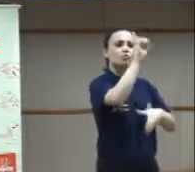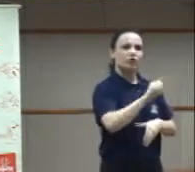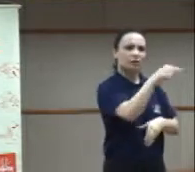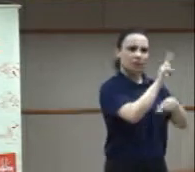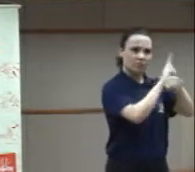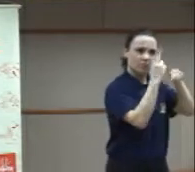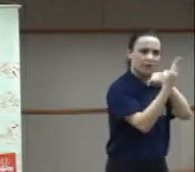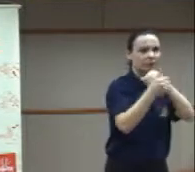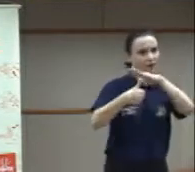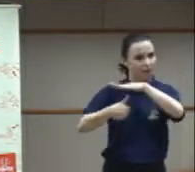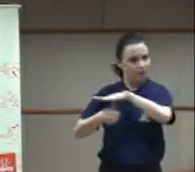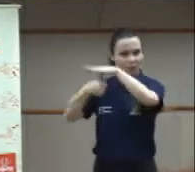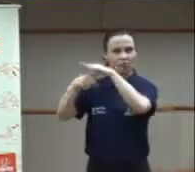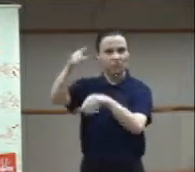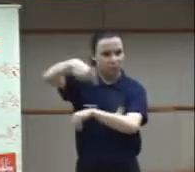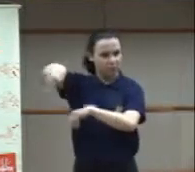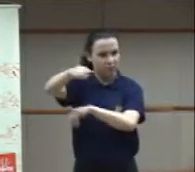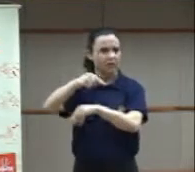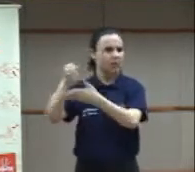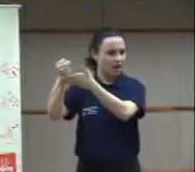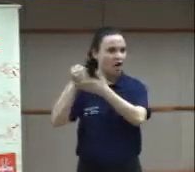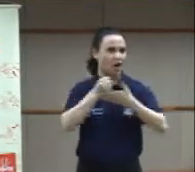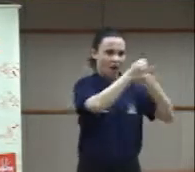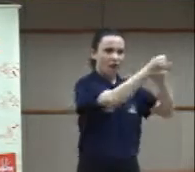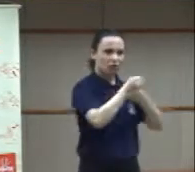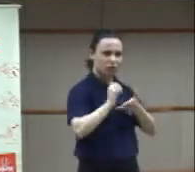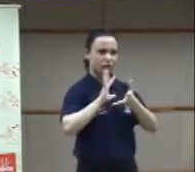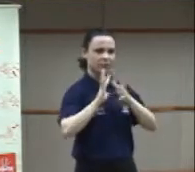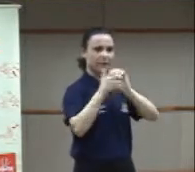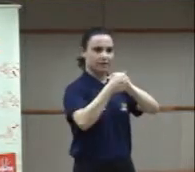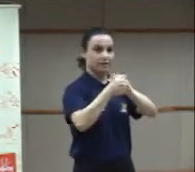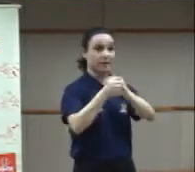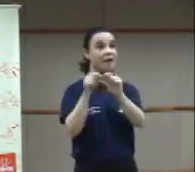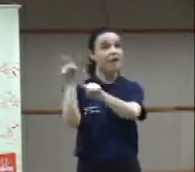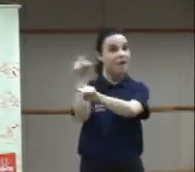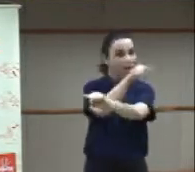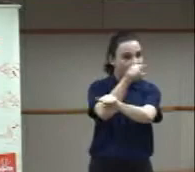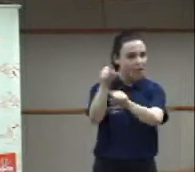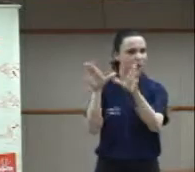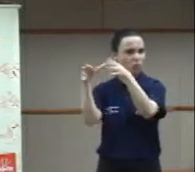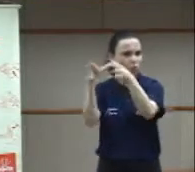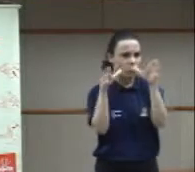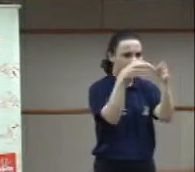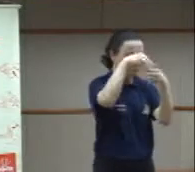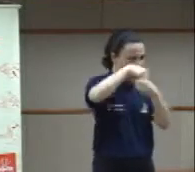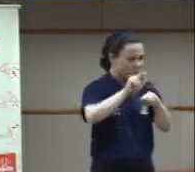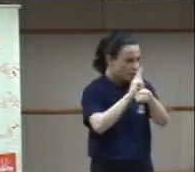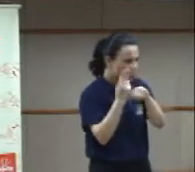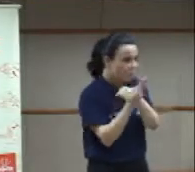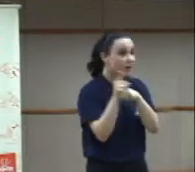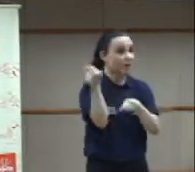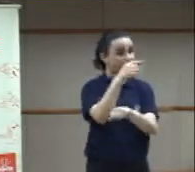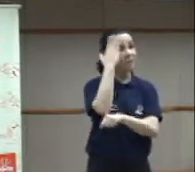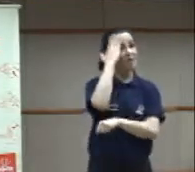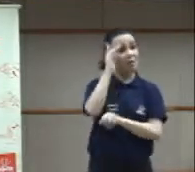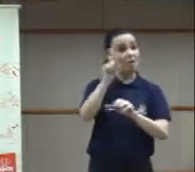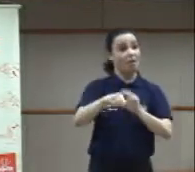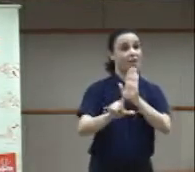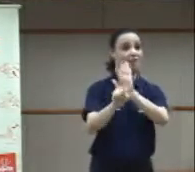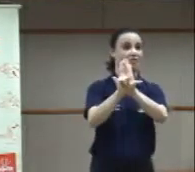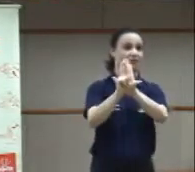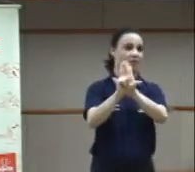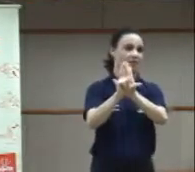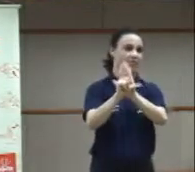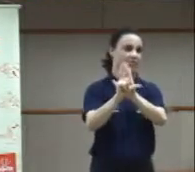da reitoria. Mas eles também têm conhecimento de que isso é lei. O interessante é que